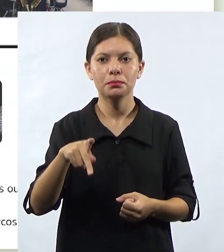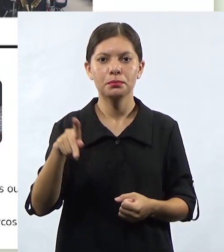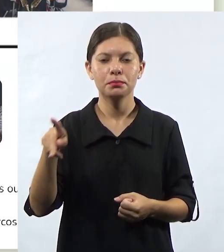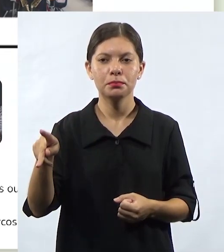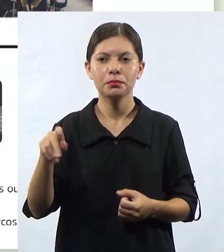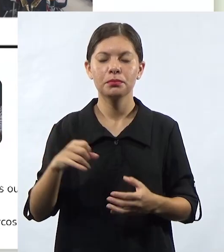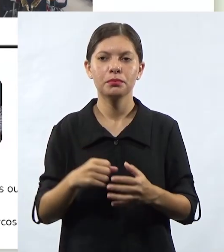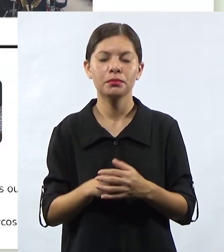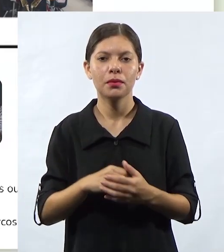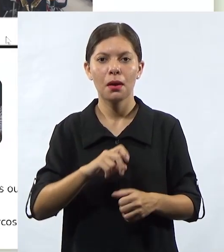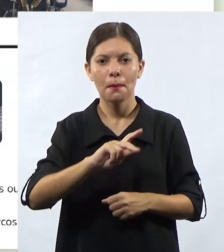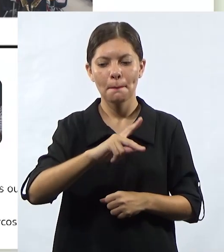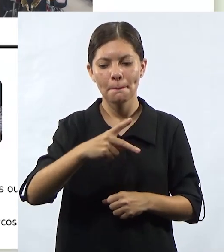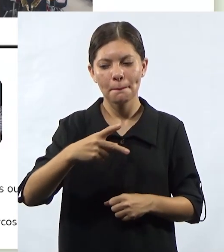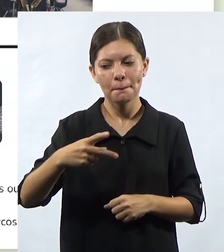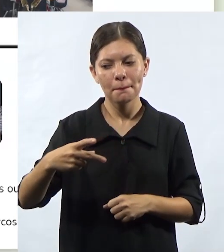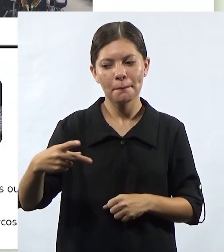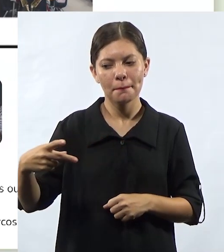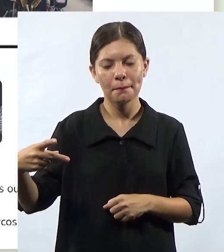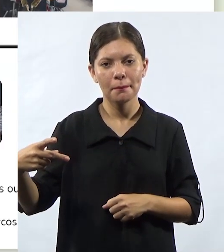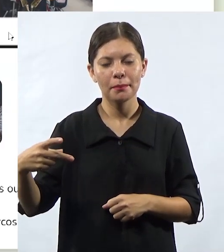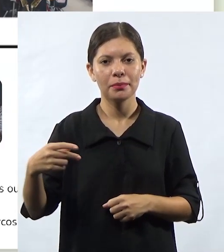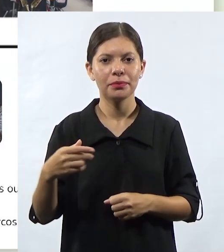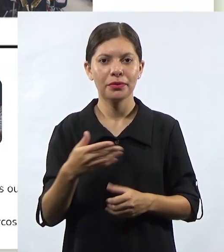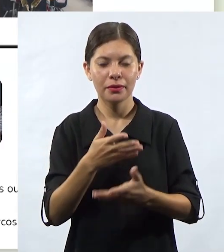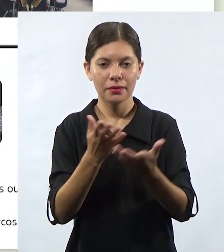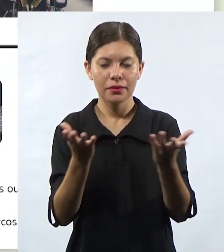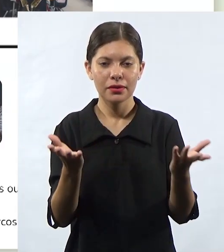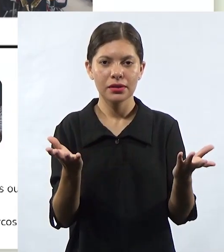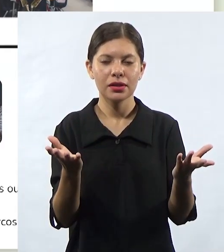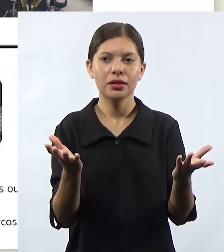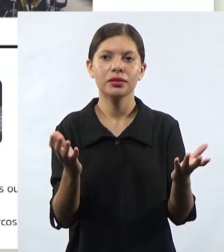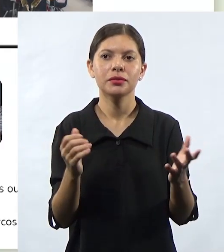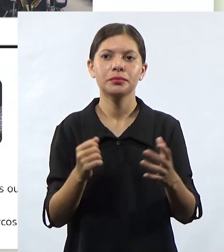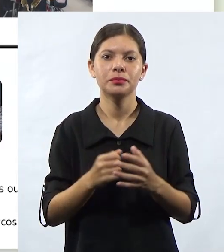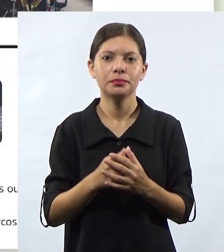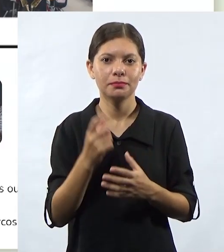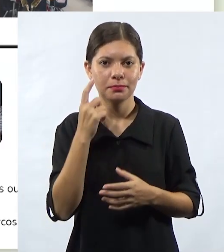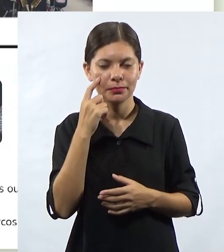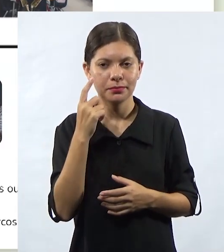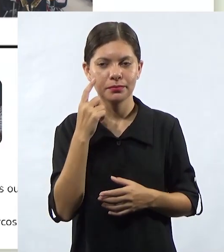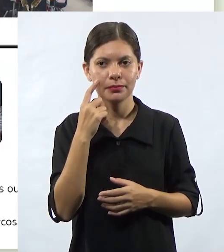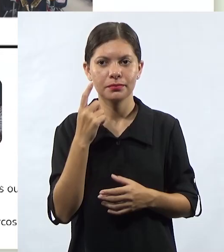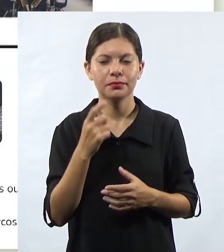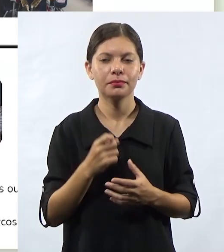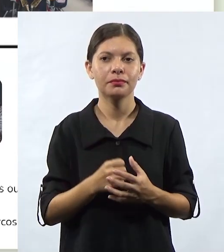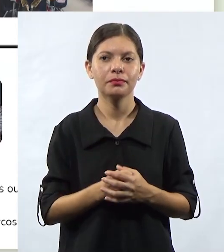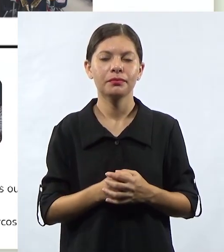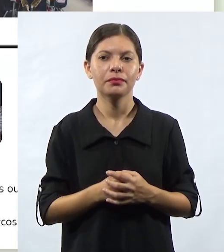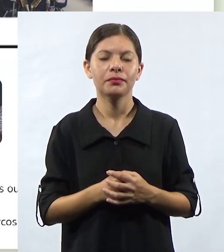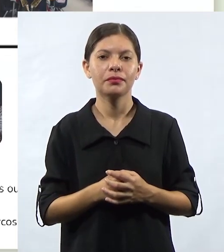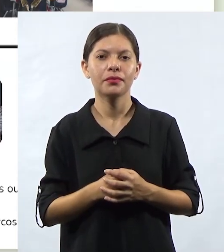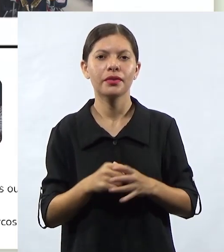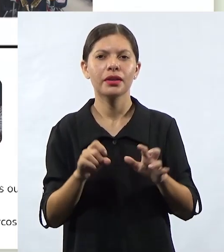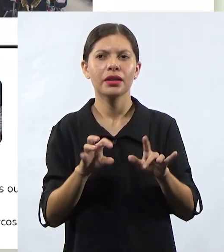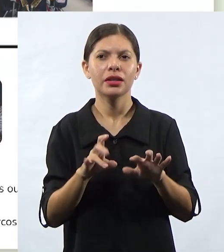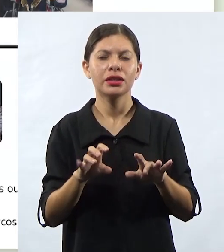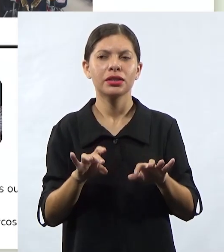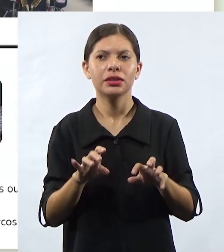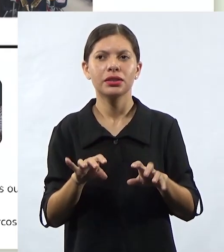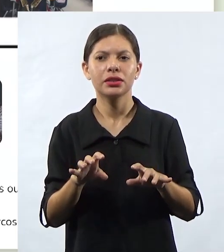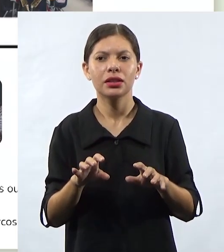tá vendo? Olha, ao longo aqui, né? Vocês conseguem visualizar. O Geniali, como que eu encontro ele? É só digitar lá no